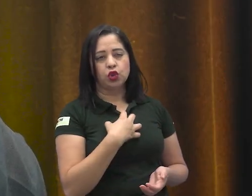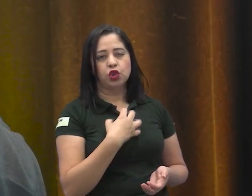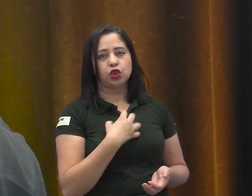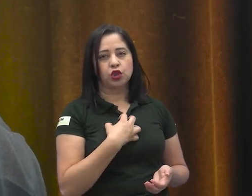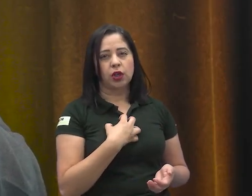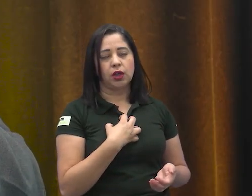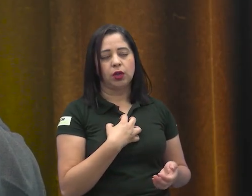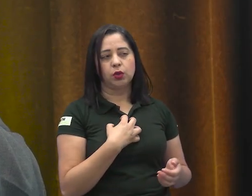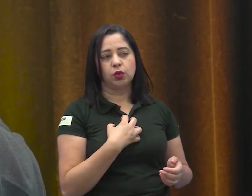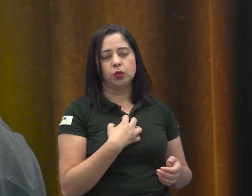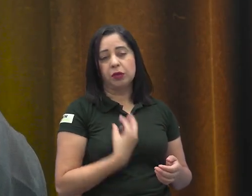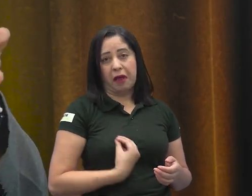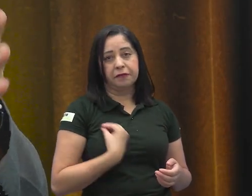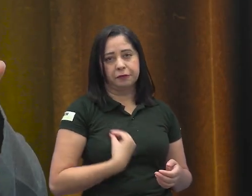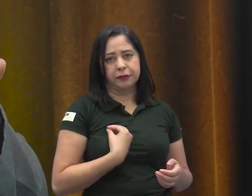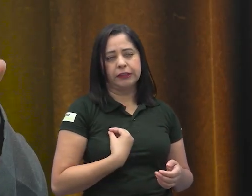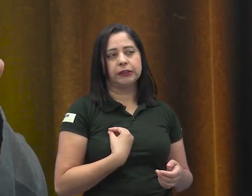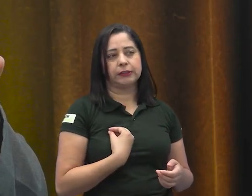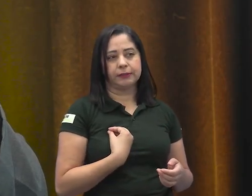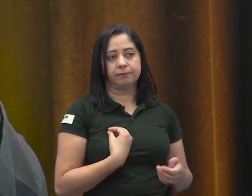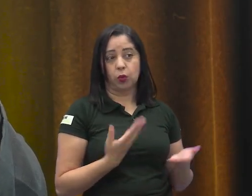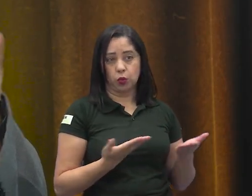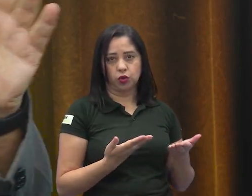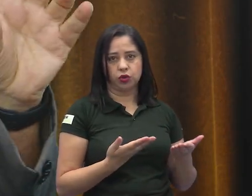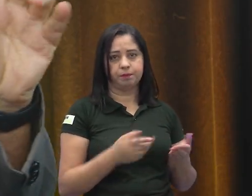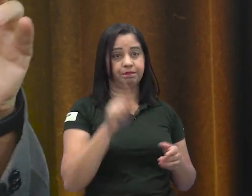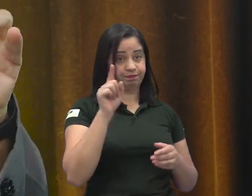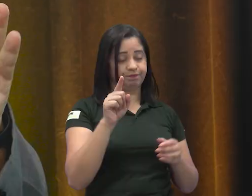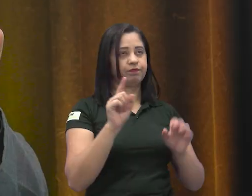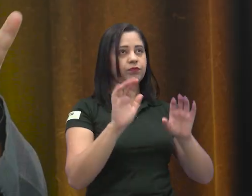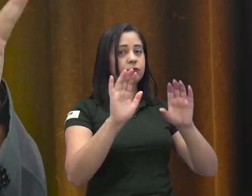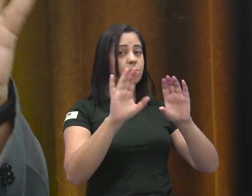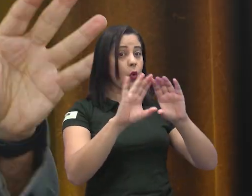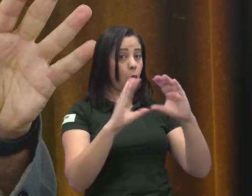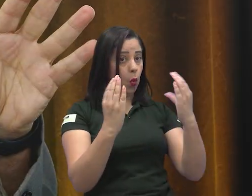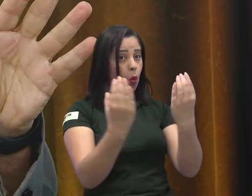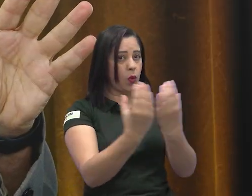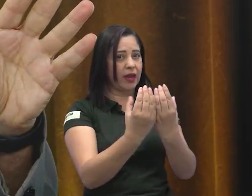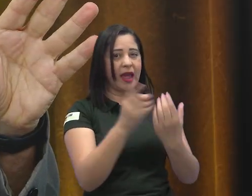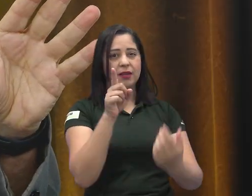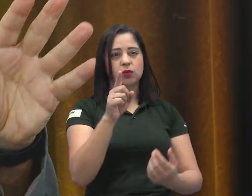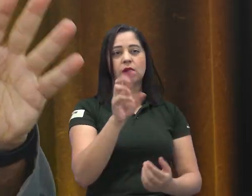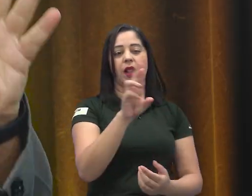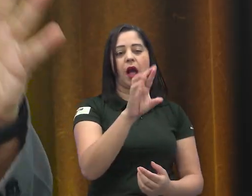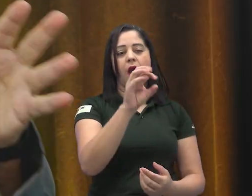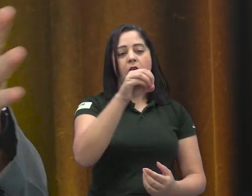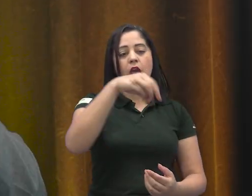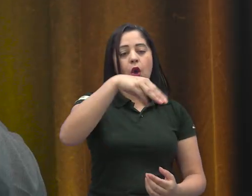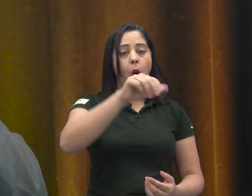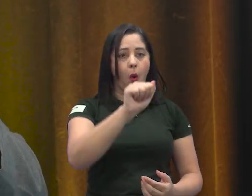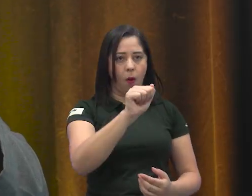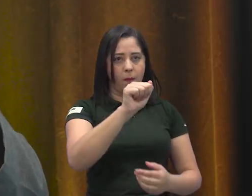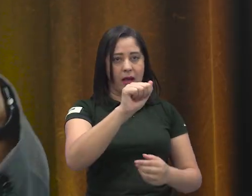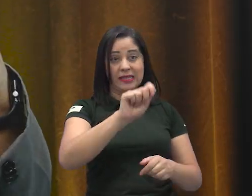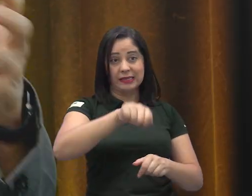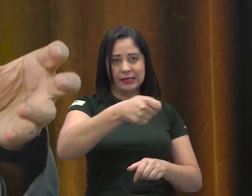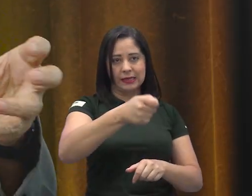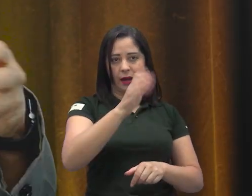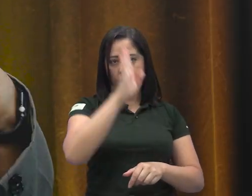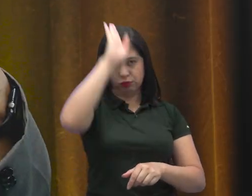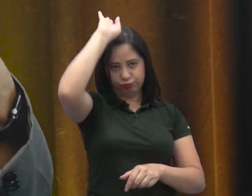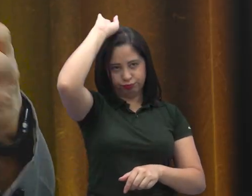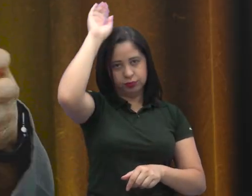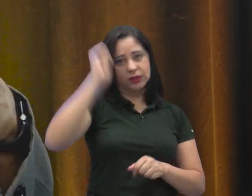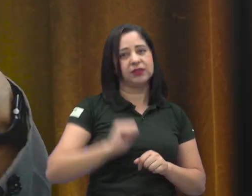no congresso em Roma, que foi um ano que só... O tema do congresso sobre Alzheimer era prevenção. Então, todo mundo